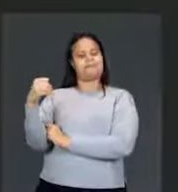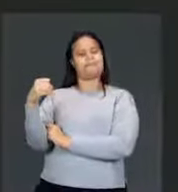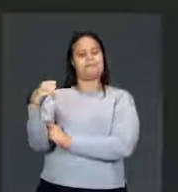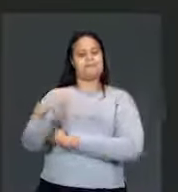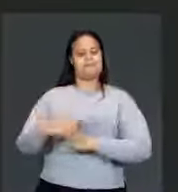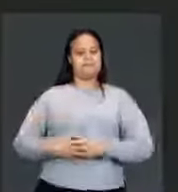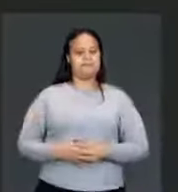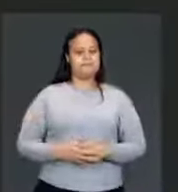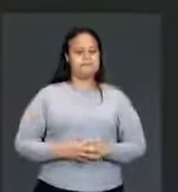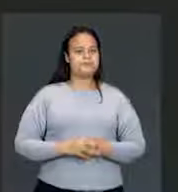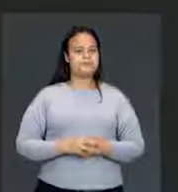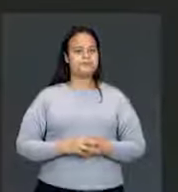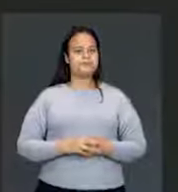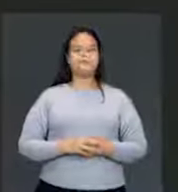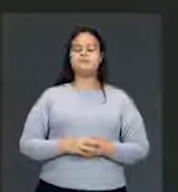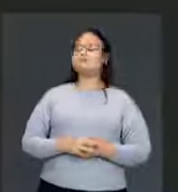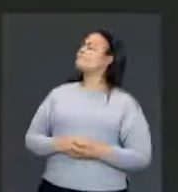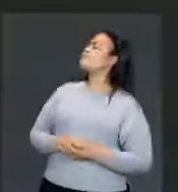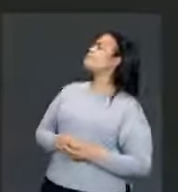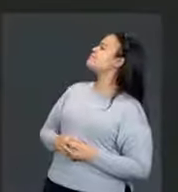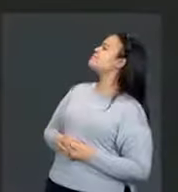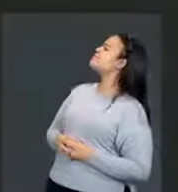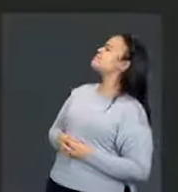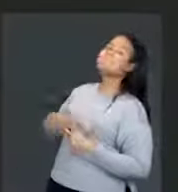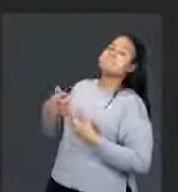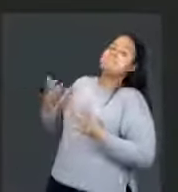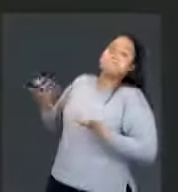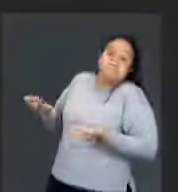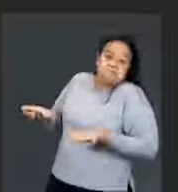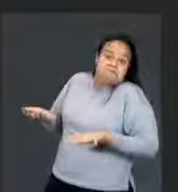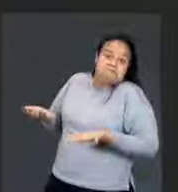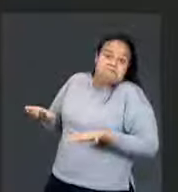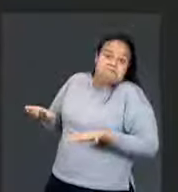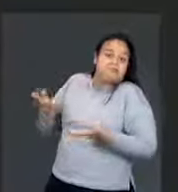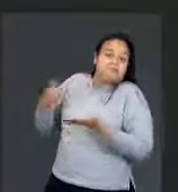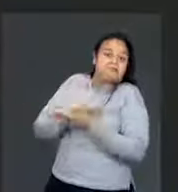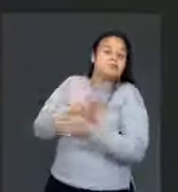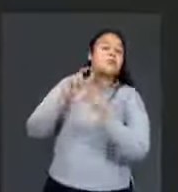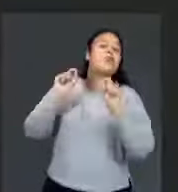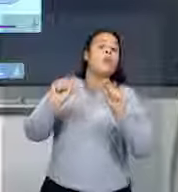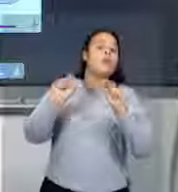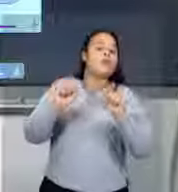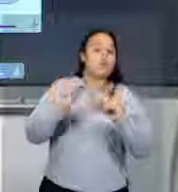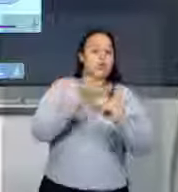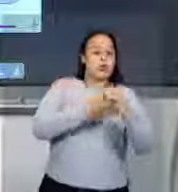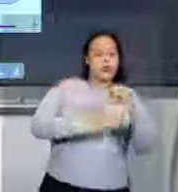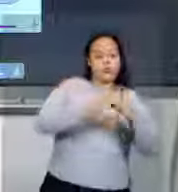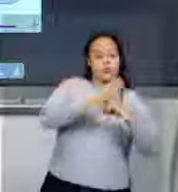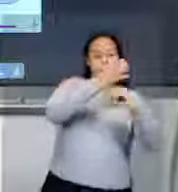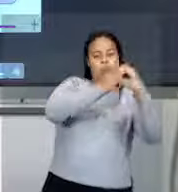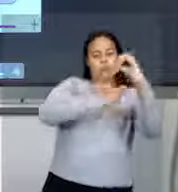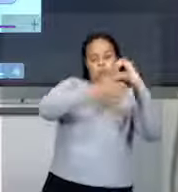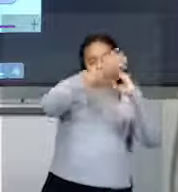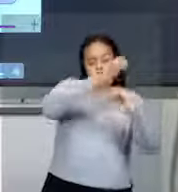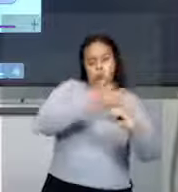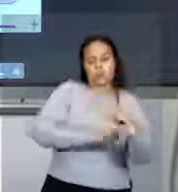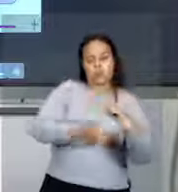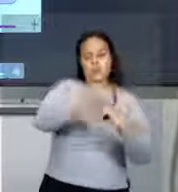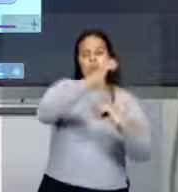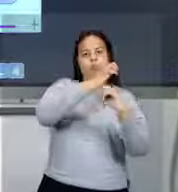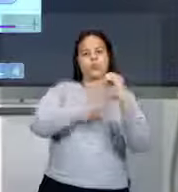carga negativa. E aí o que vai acontecer? Os elétrons que estão se movimentando